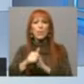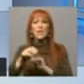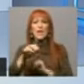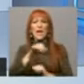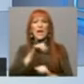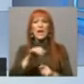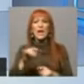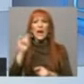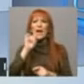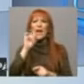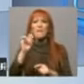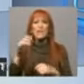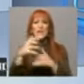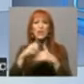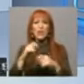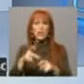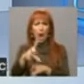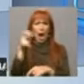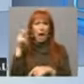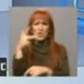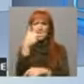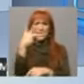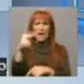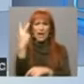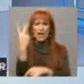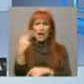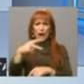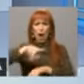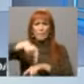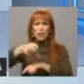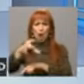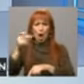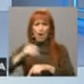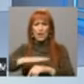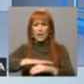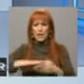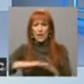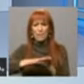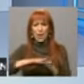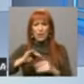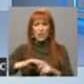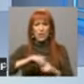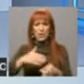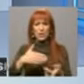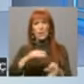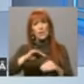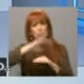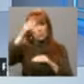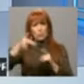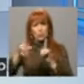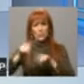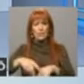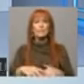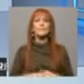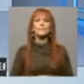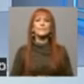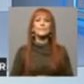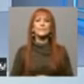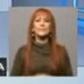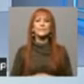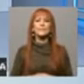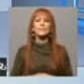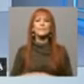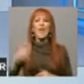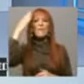laranja, com rajadas que podem chegar até aos 100 km/h nas terras baixas e até aos 130 nas terras altas. Avançando então